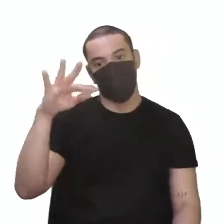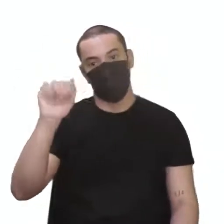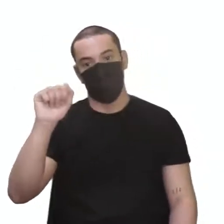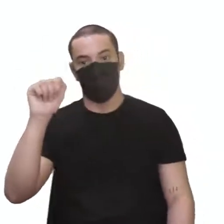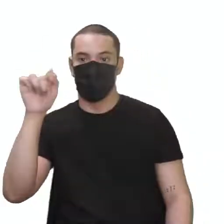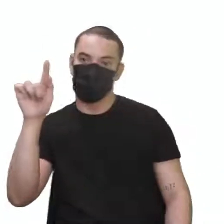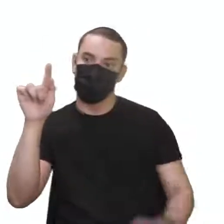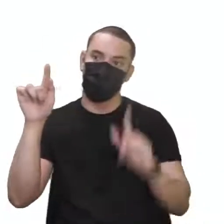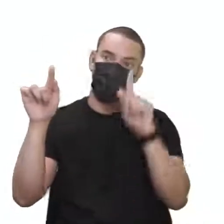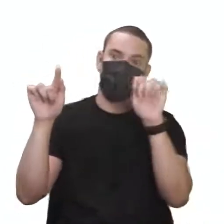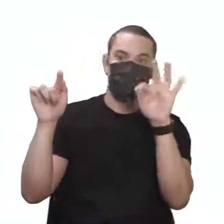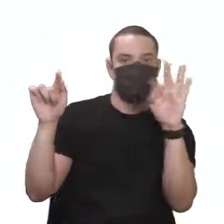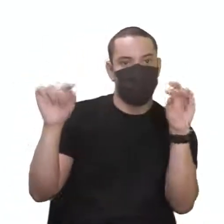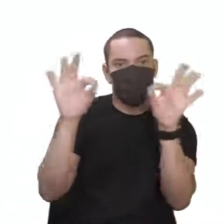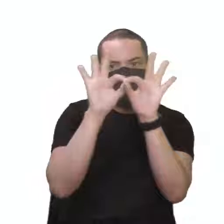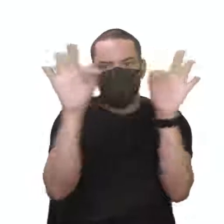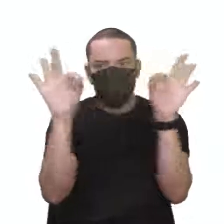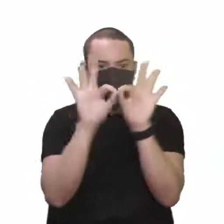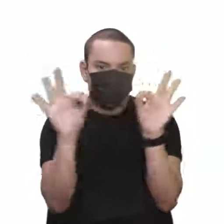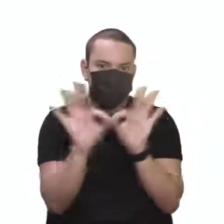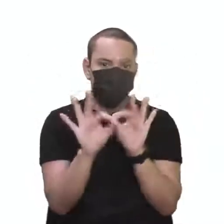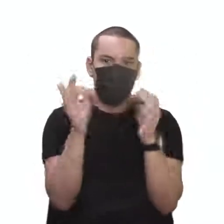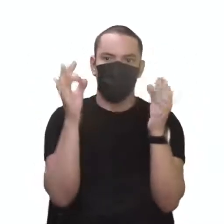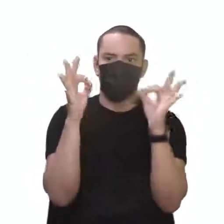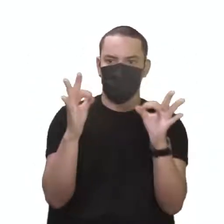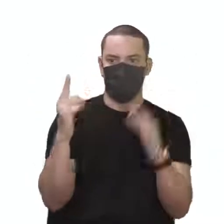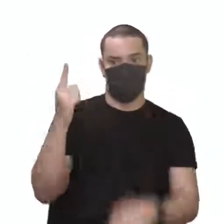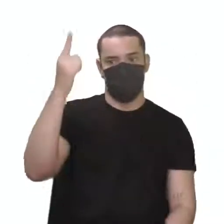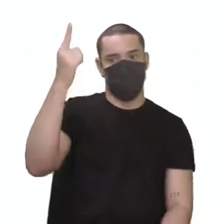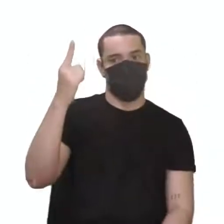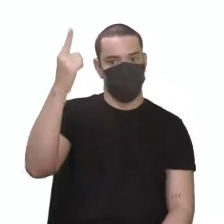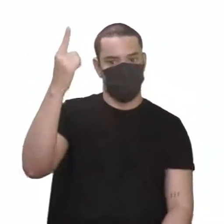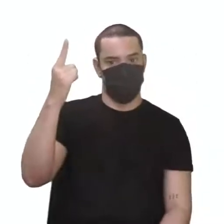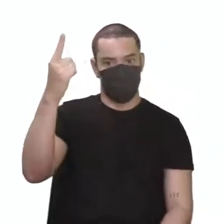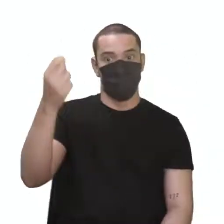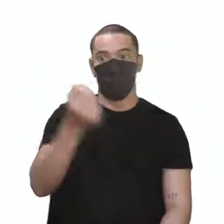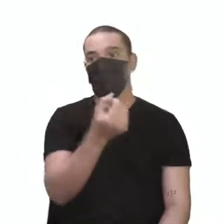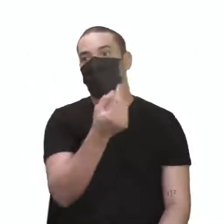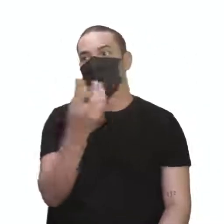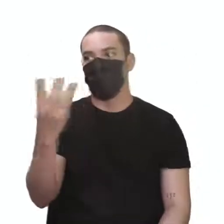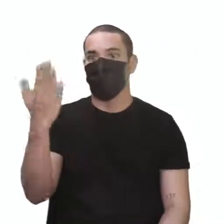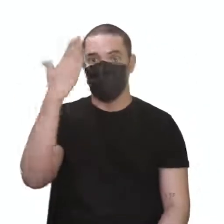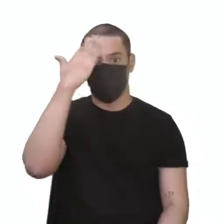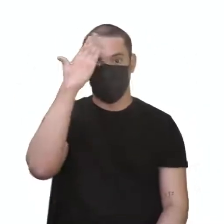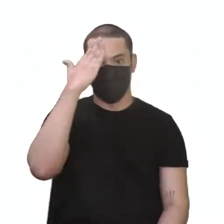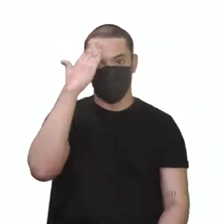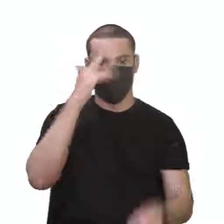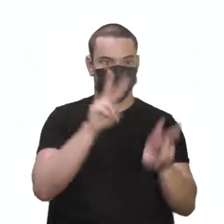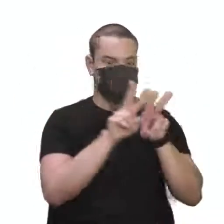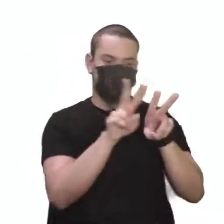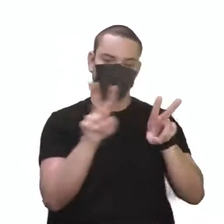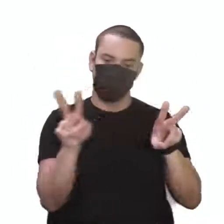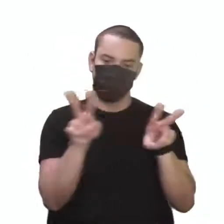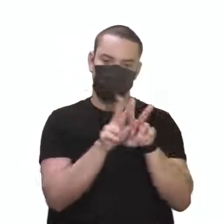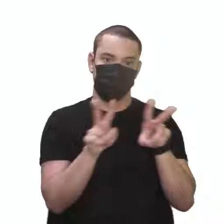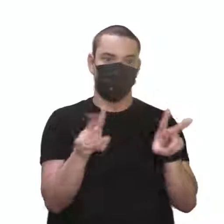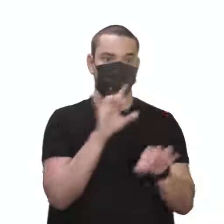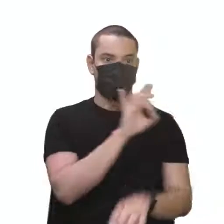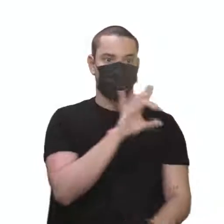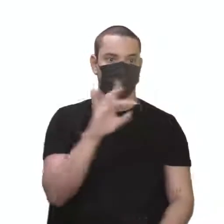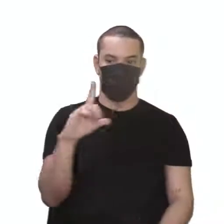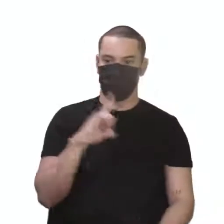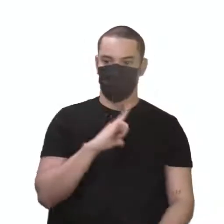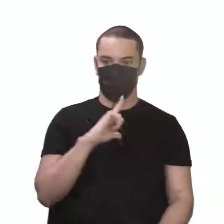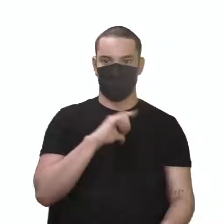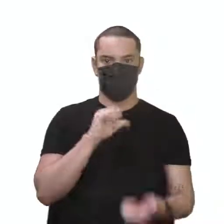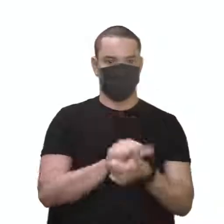esse sequenciamento. Então, ele sabe o que vem, se é adenina, guanina, citosina, em qual é essa sequência. Para cada organismo, você vai